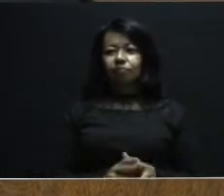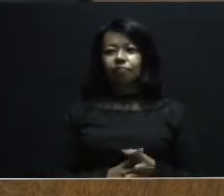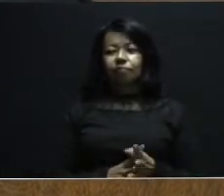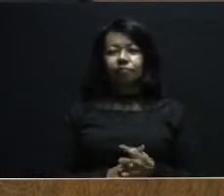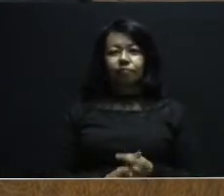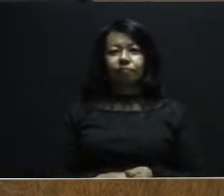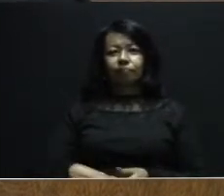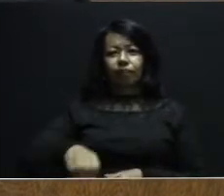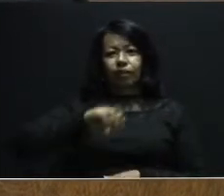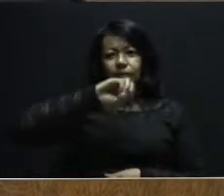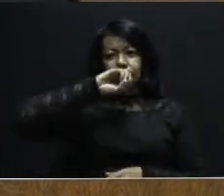da Diocese de Santos.